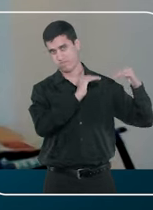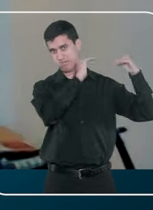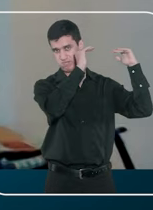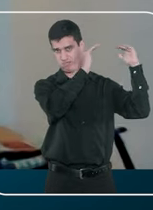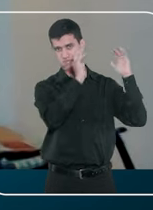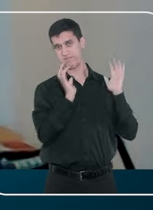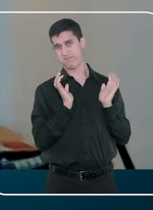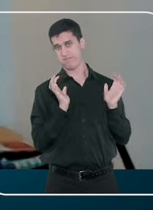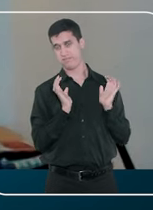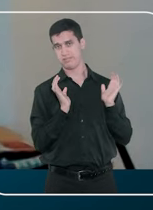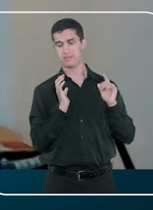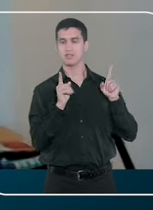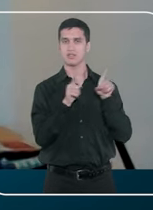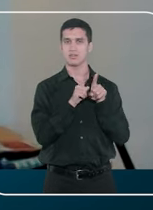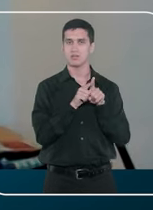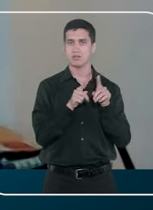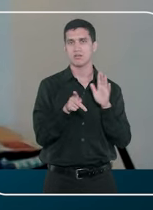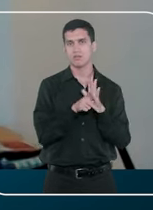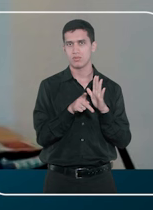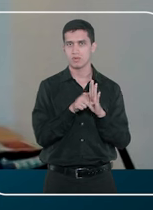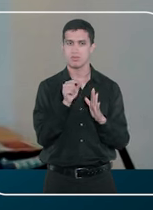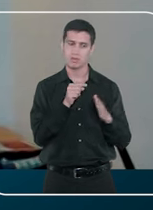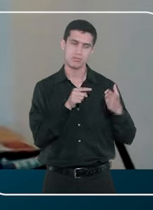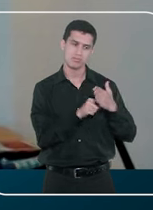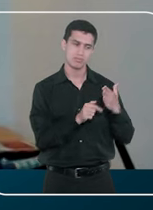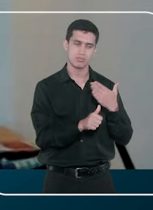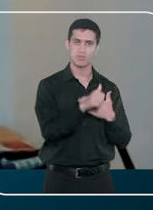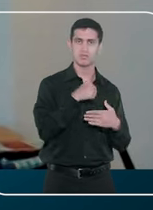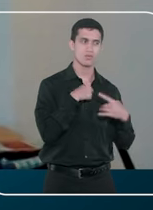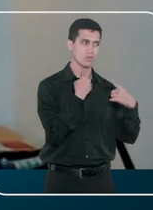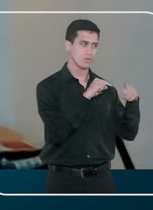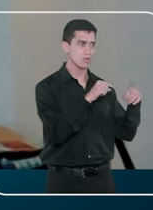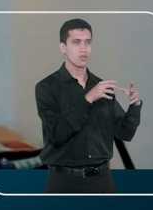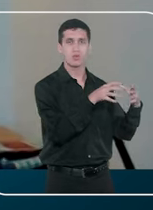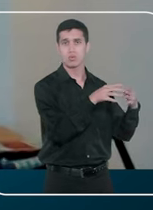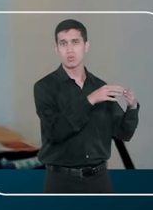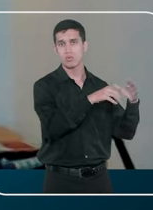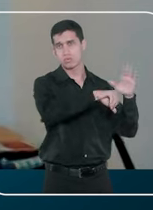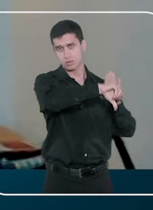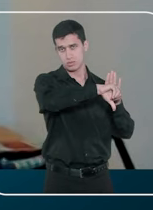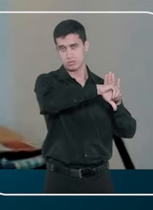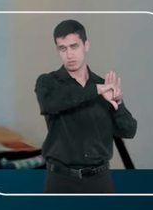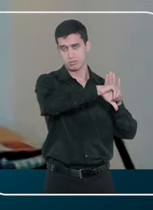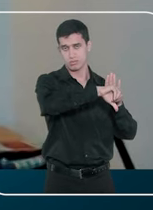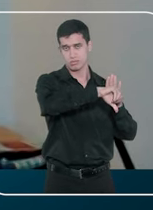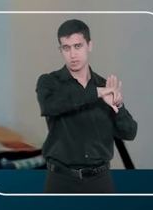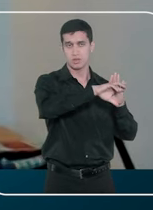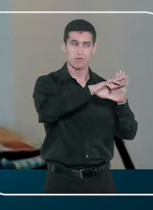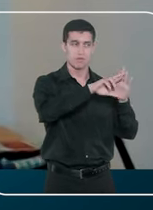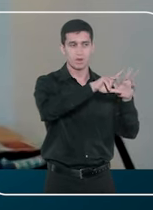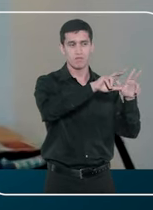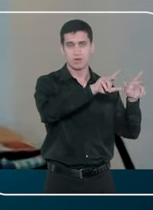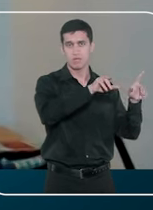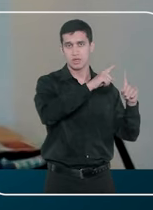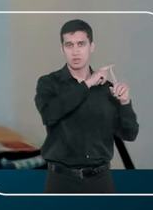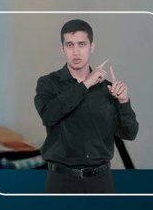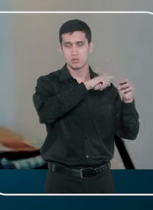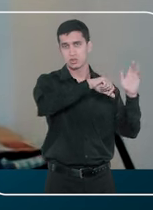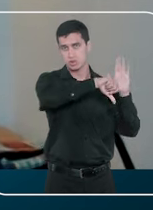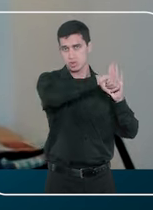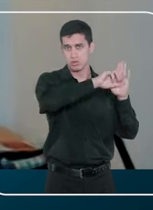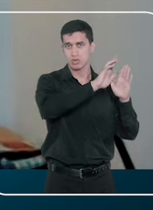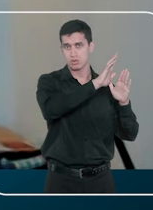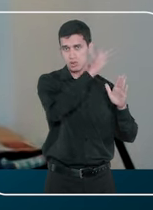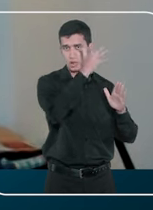caso da colaboração premiada, o enfrentamento das organizações criminosas, ou seja, práticas de crimes os quais,